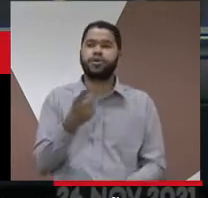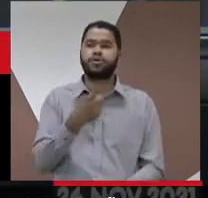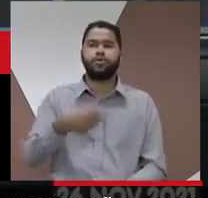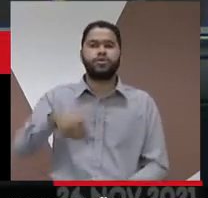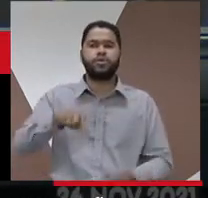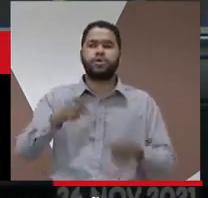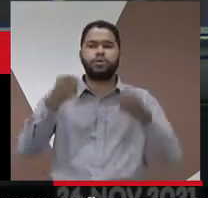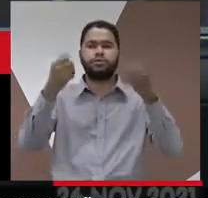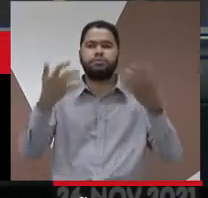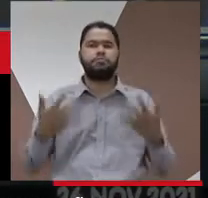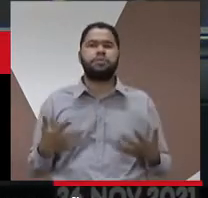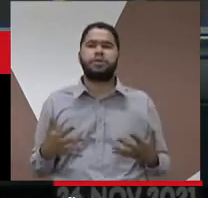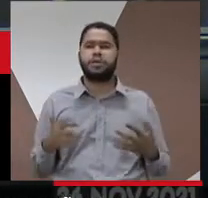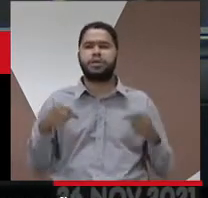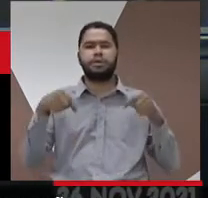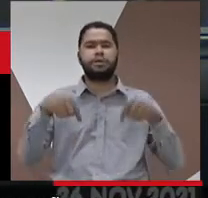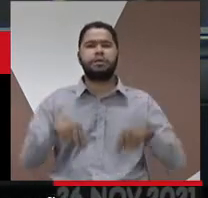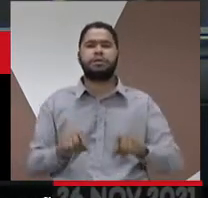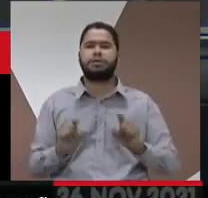aqui